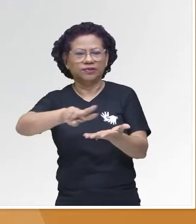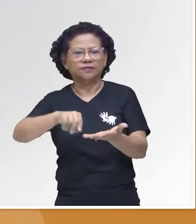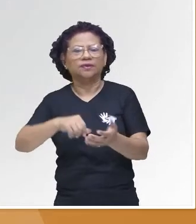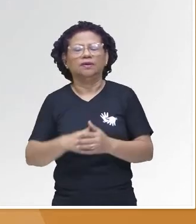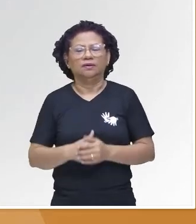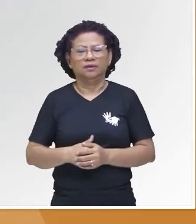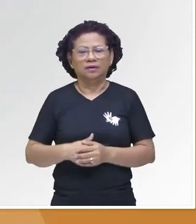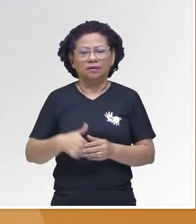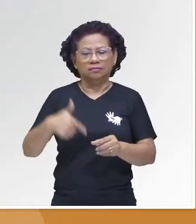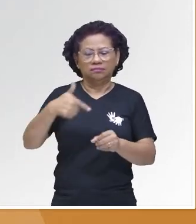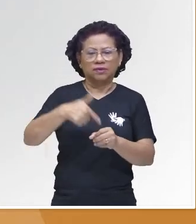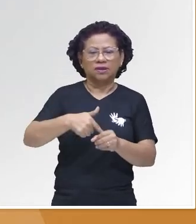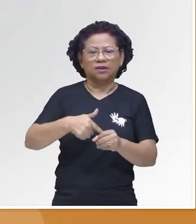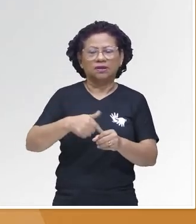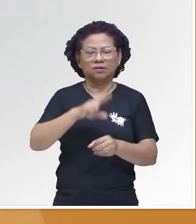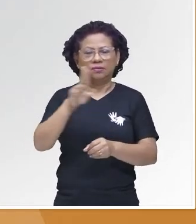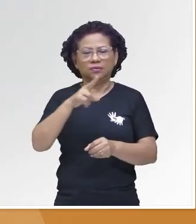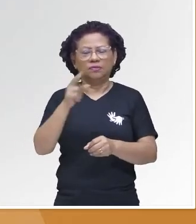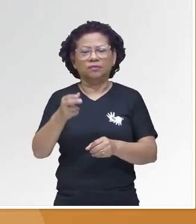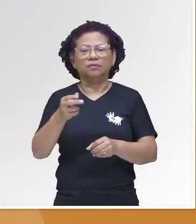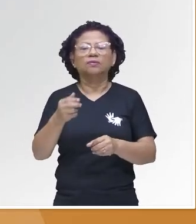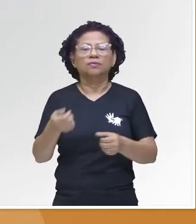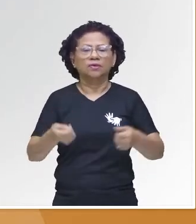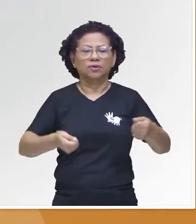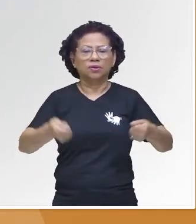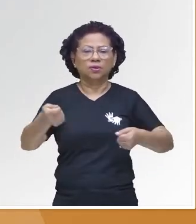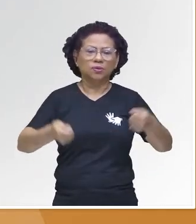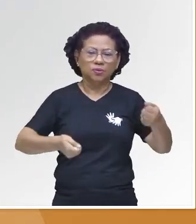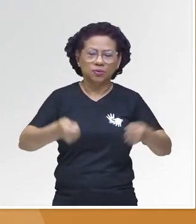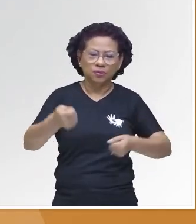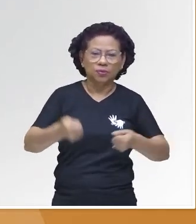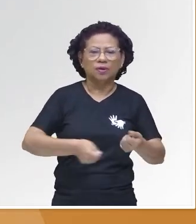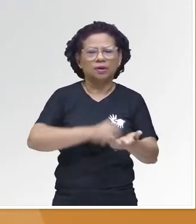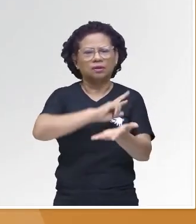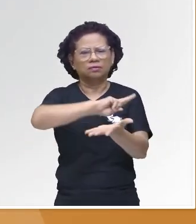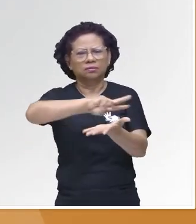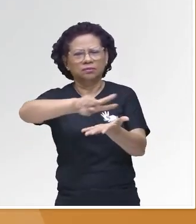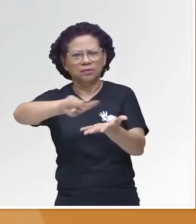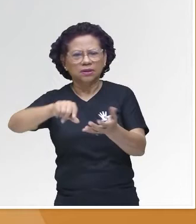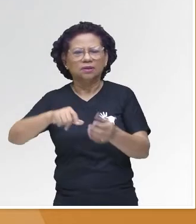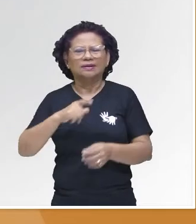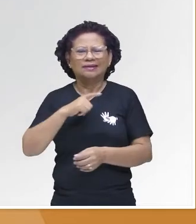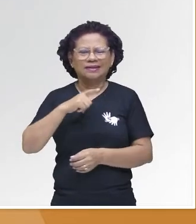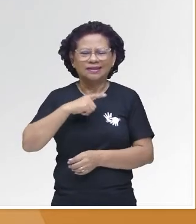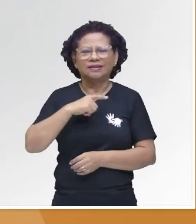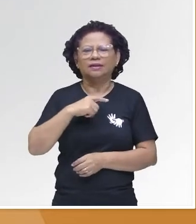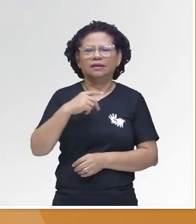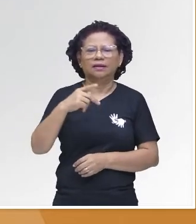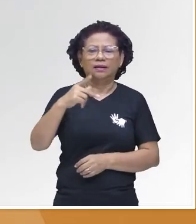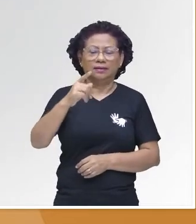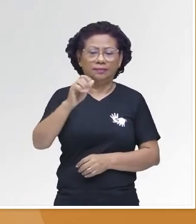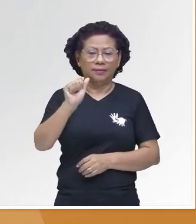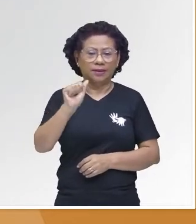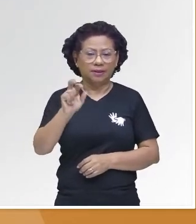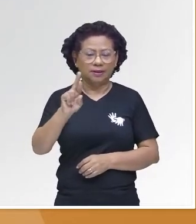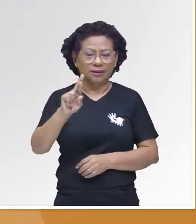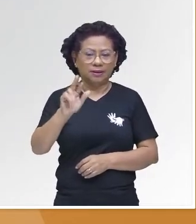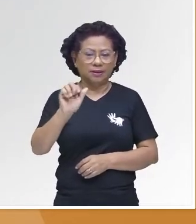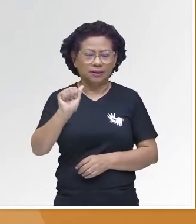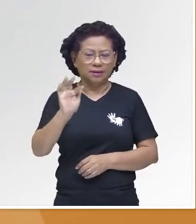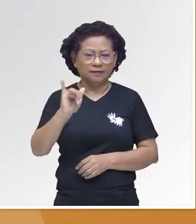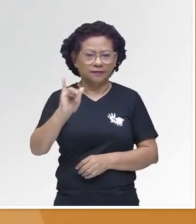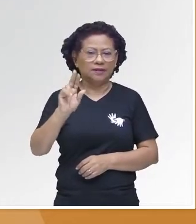óleo lubrificante, vaselina, parafina, né? No piche, por